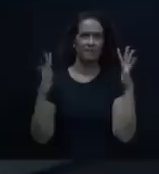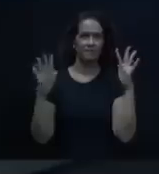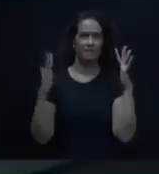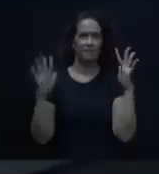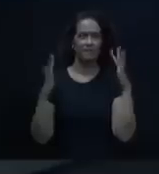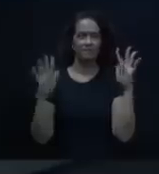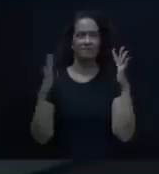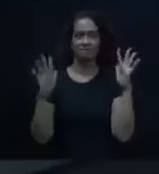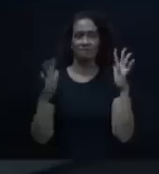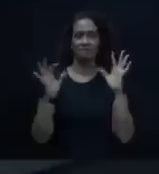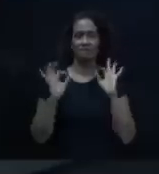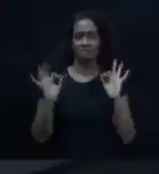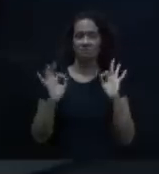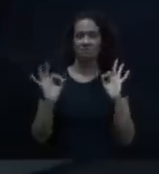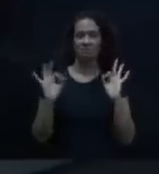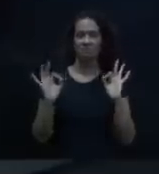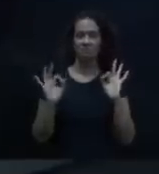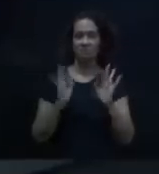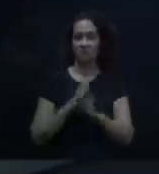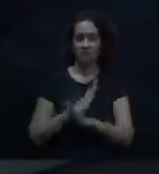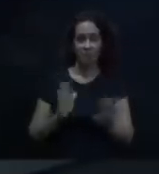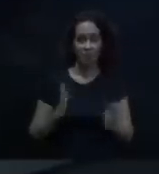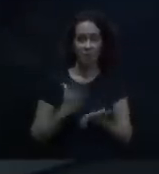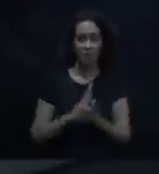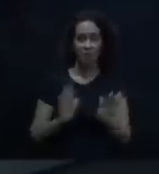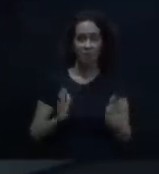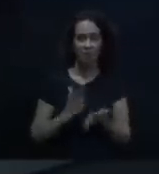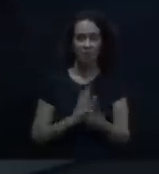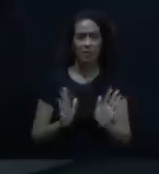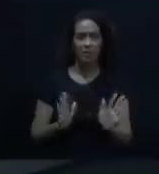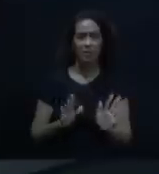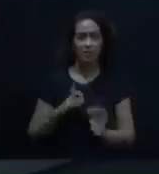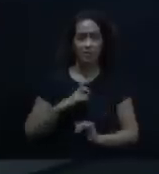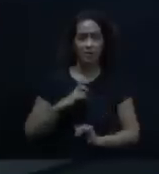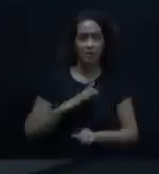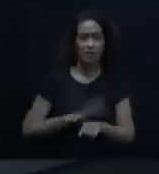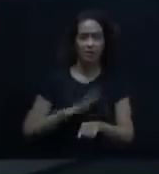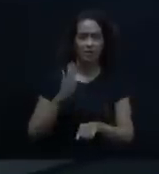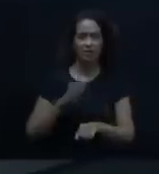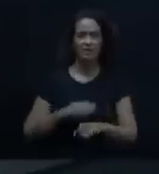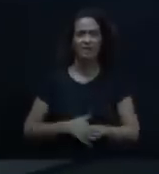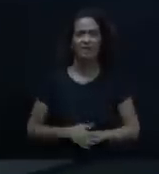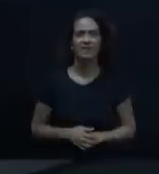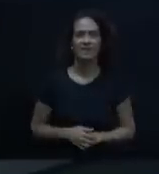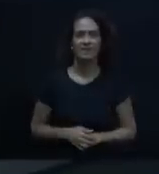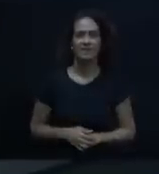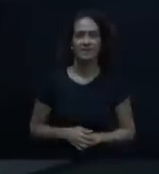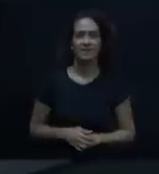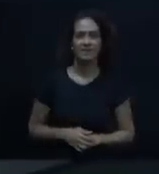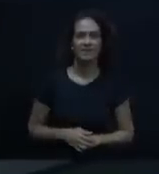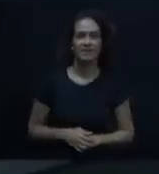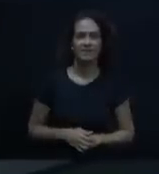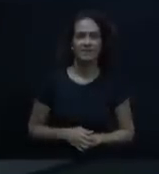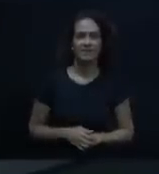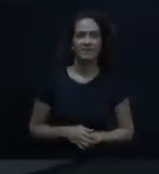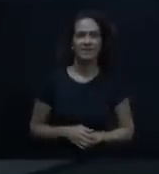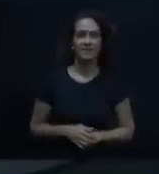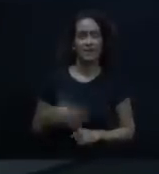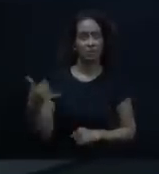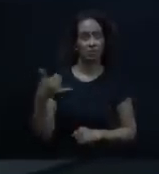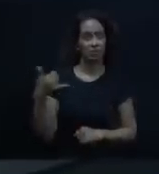Top demais. Tem mais não, né? Amanhã, ah, tem mais, olha lá. Seja menos, mano.